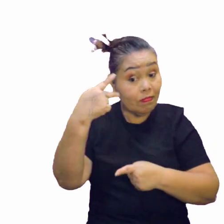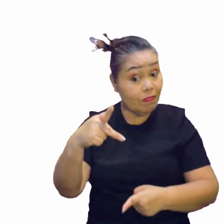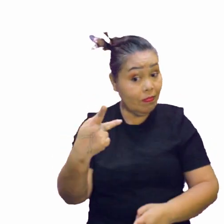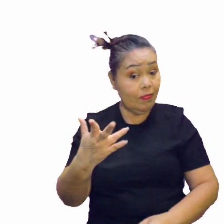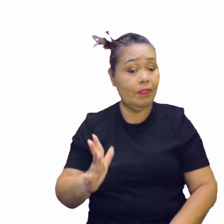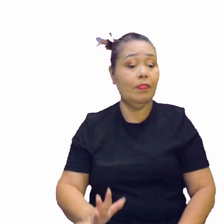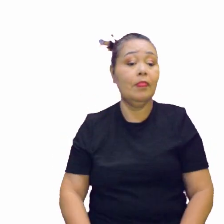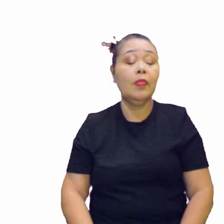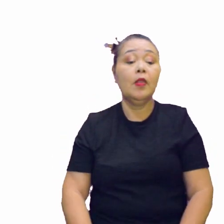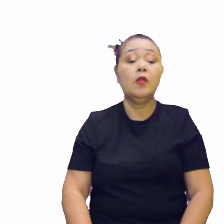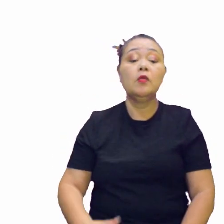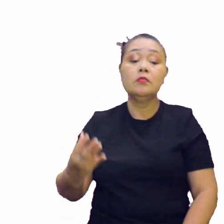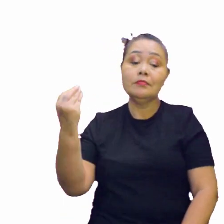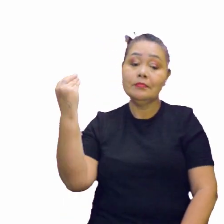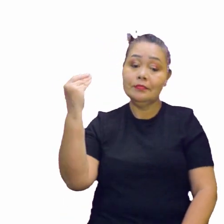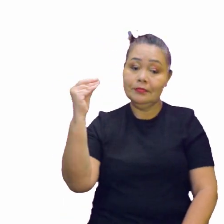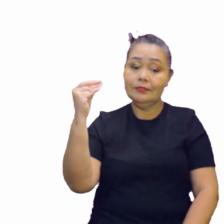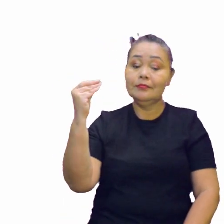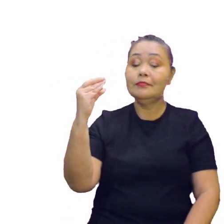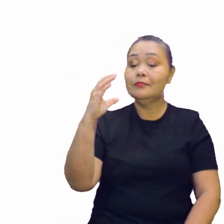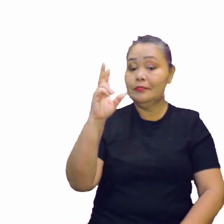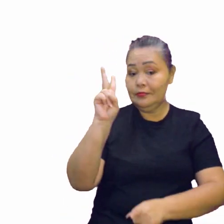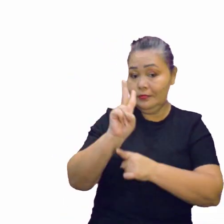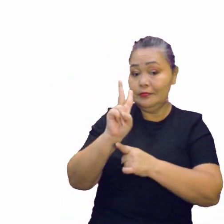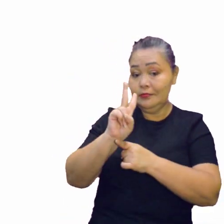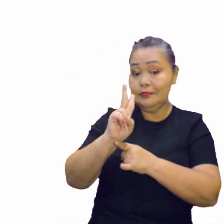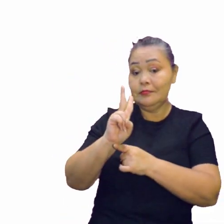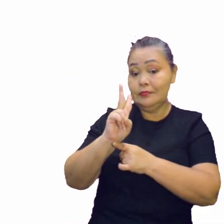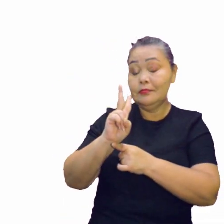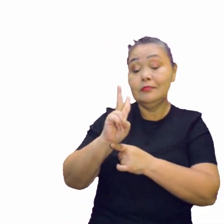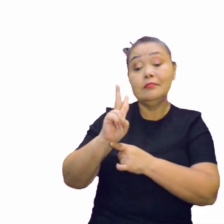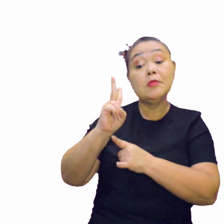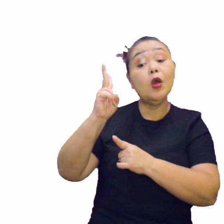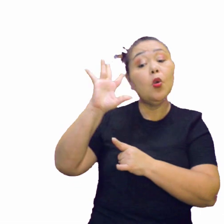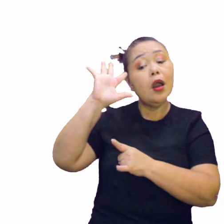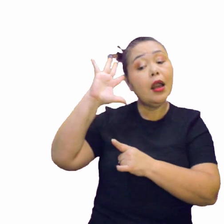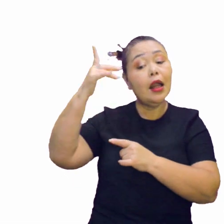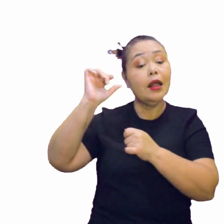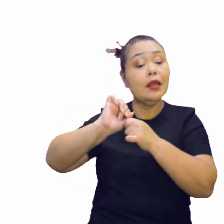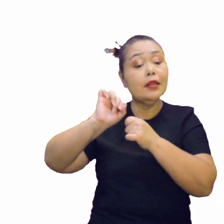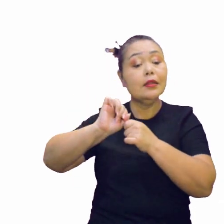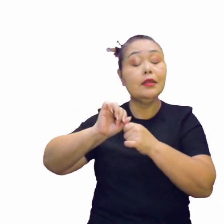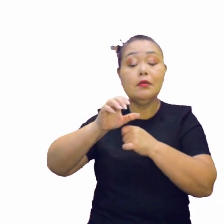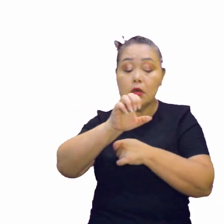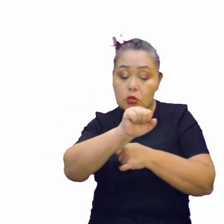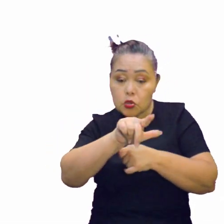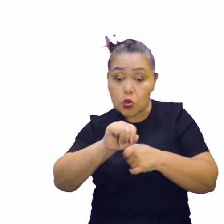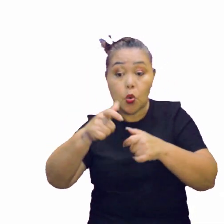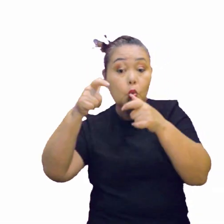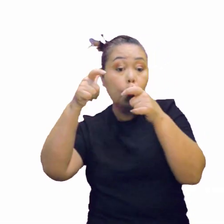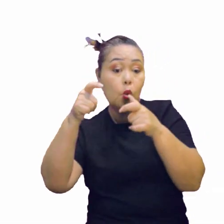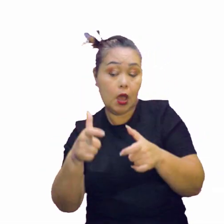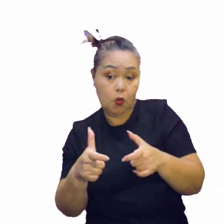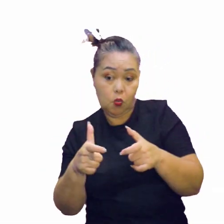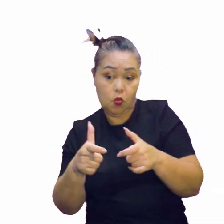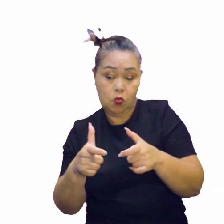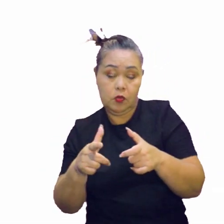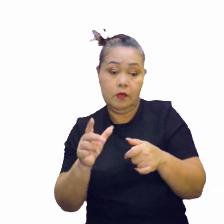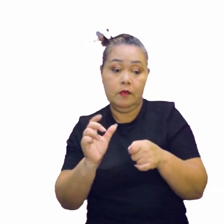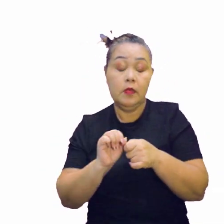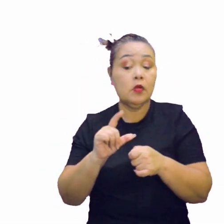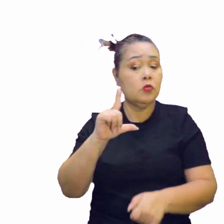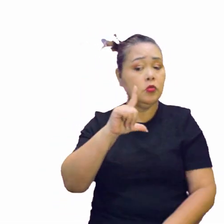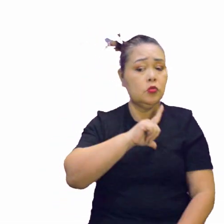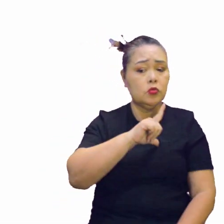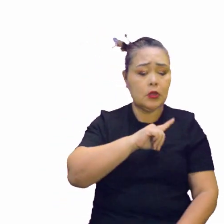Os componentes da cultura no tipo de clima, solo e local. Olha, quando você tem uma cultura e você tem